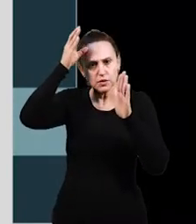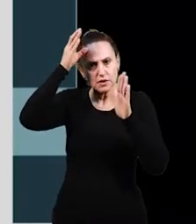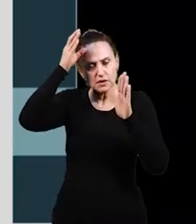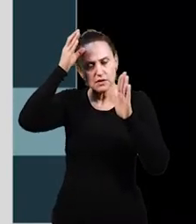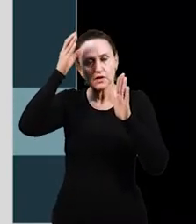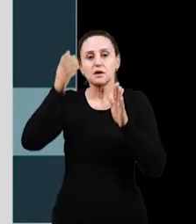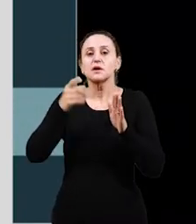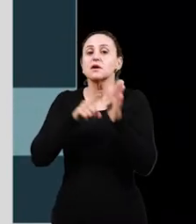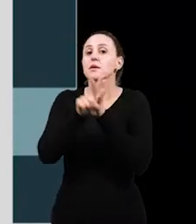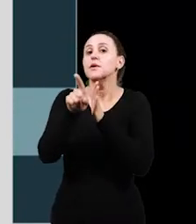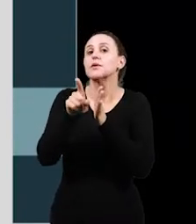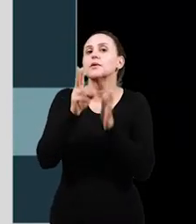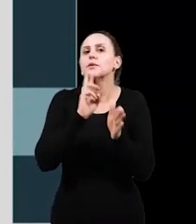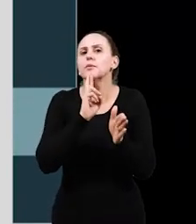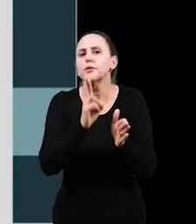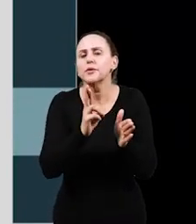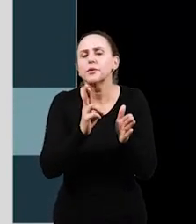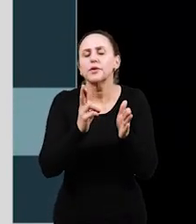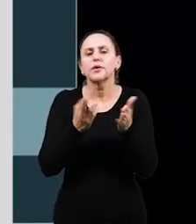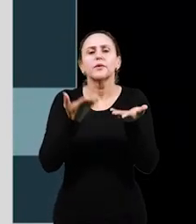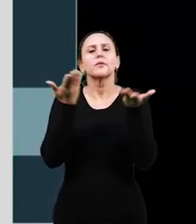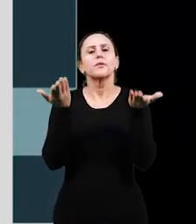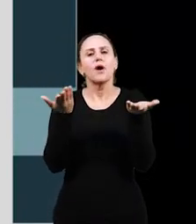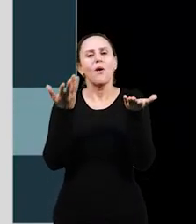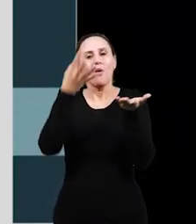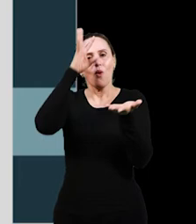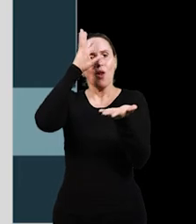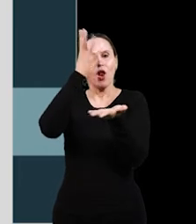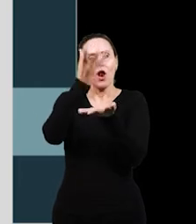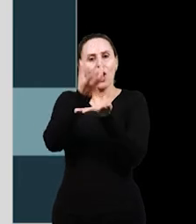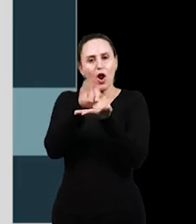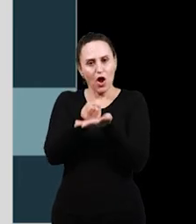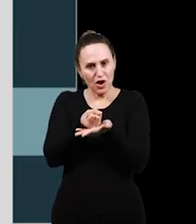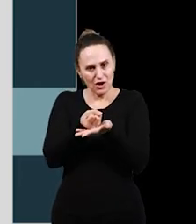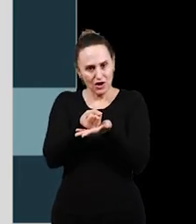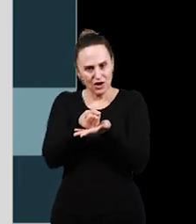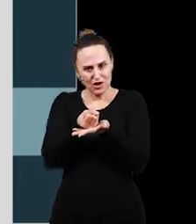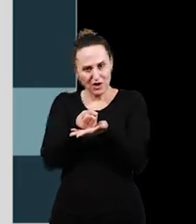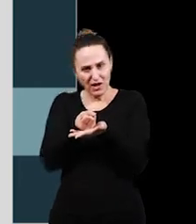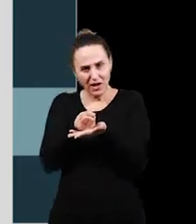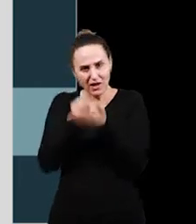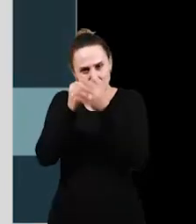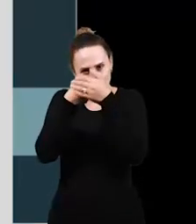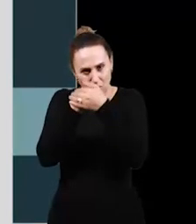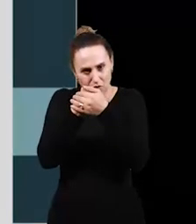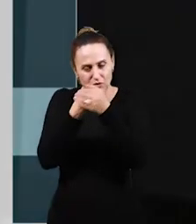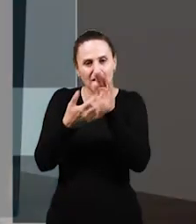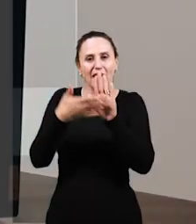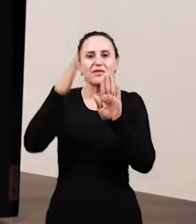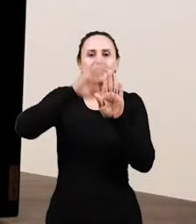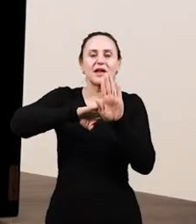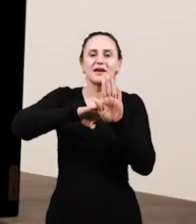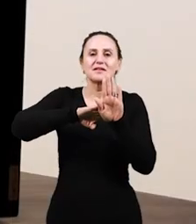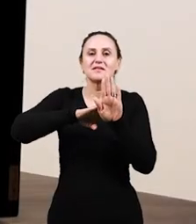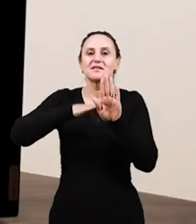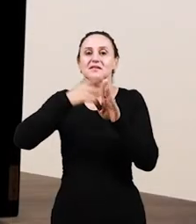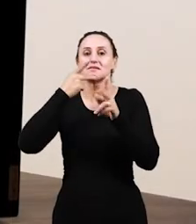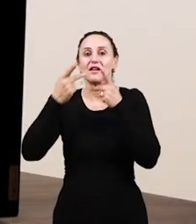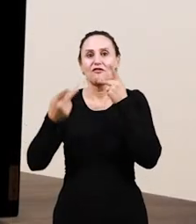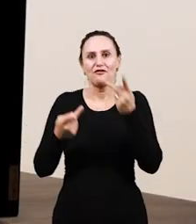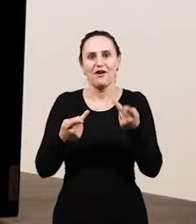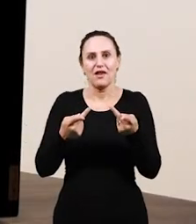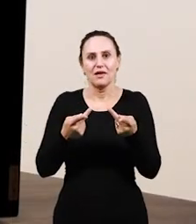pergunta a ser respondida era qual lógica subjaz o oculta por detrás da fala da gente se é